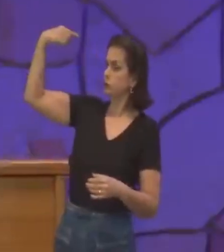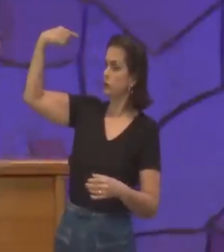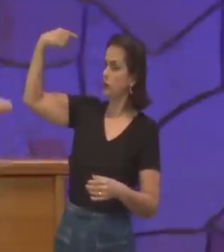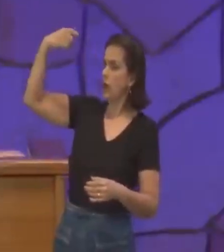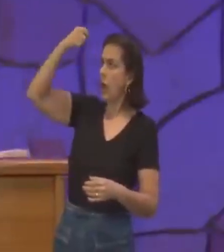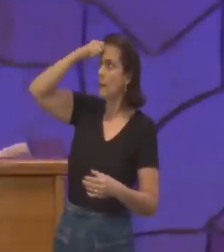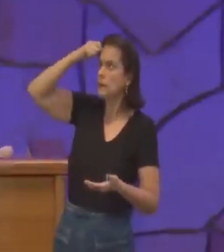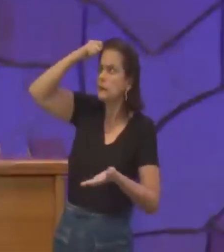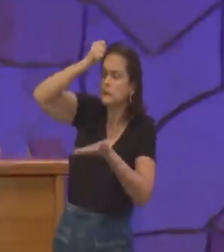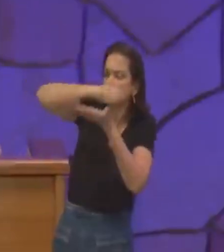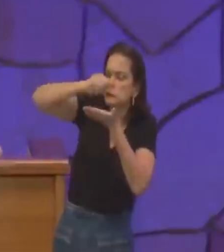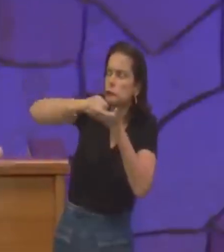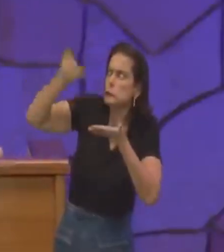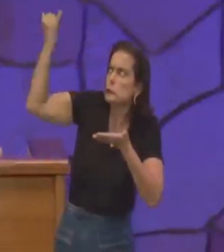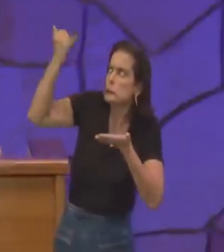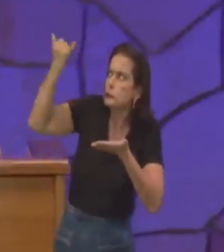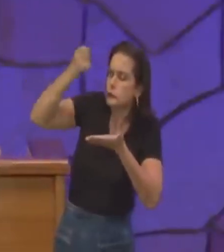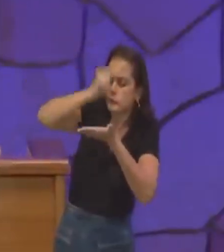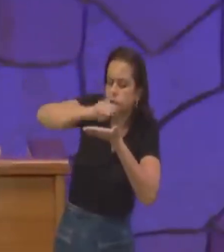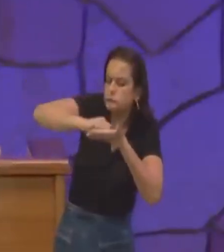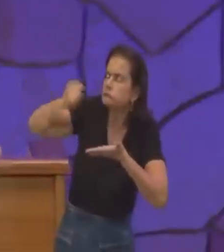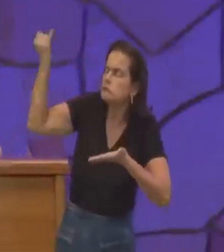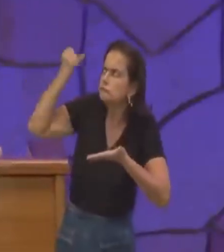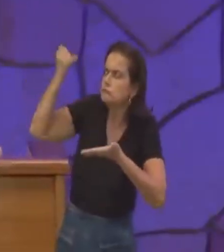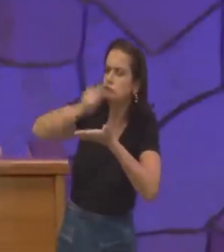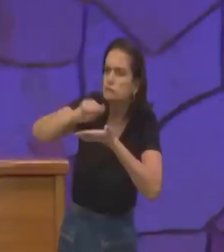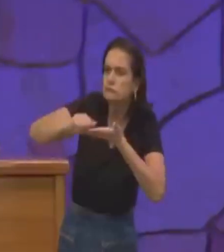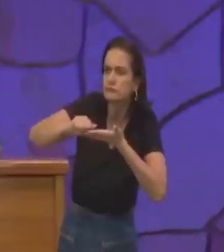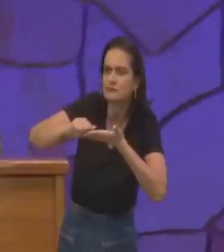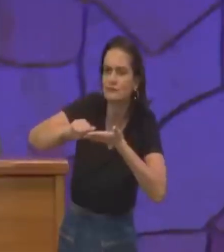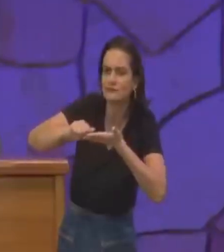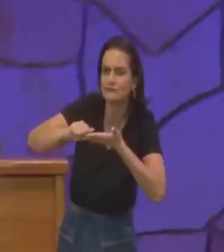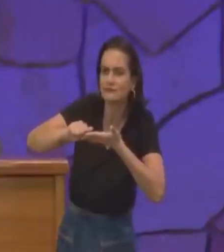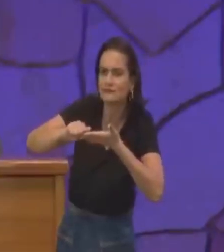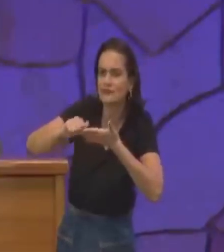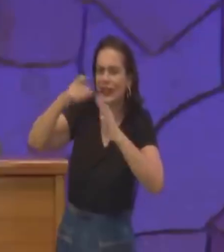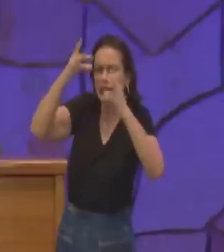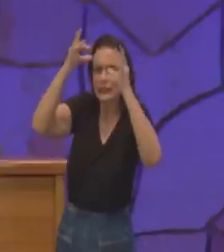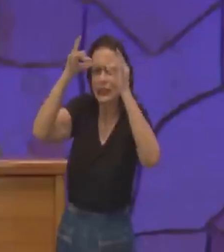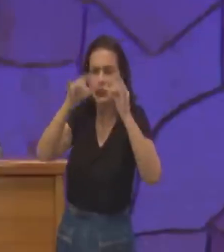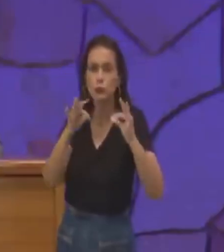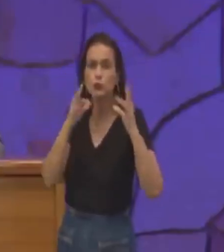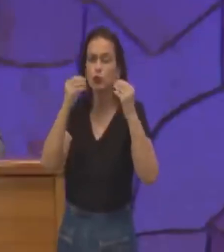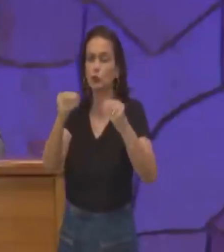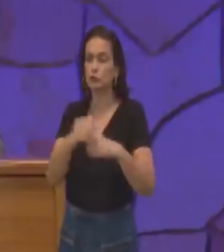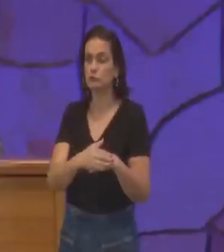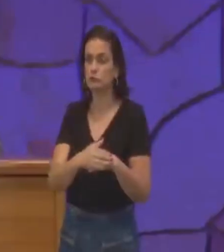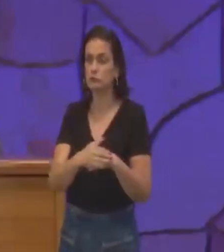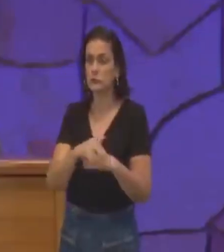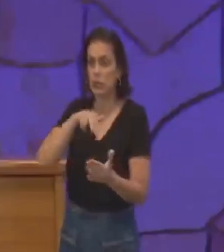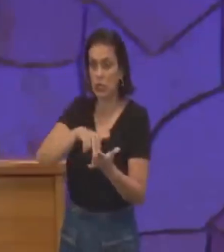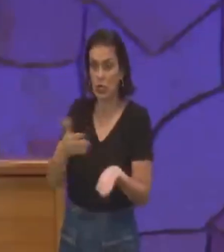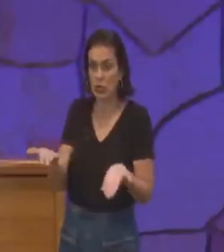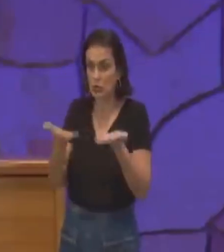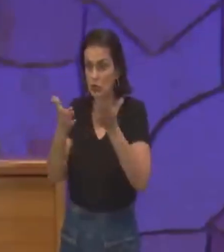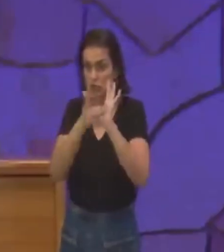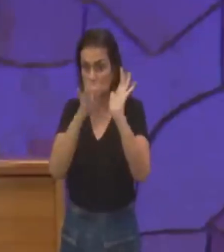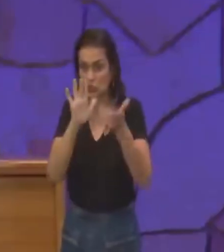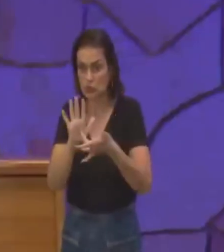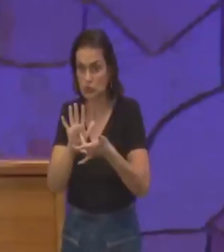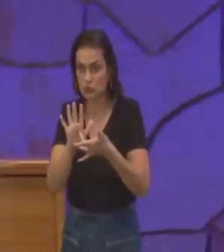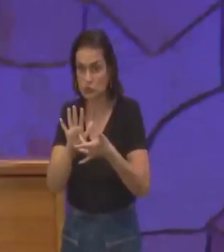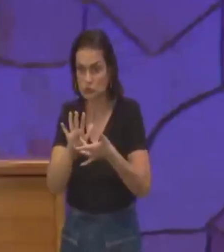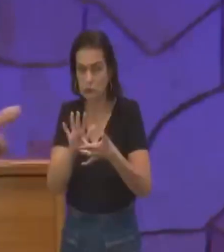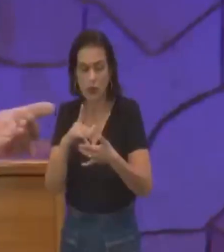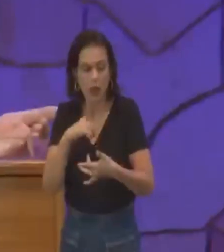esta revelação. Quando Jesus ressuscitou, ele chegou diante dos discípulos e perguntou: temos alguma coisa que